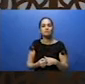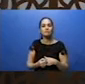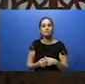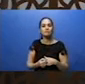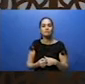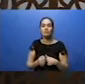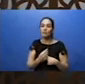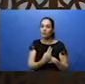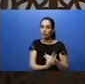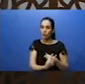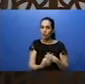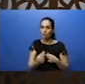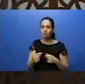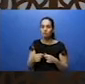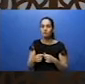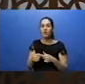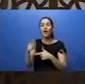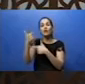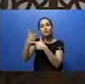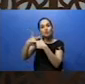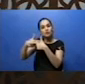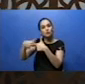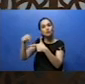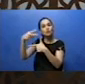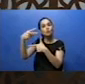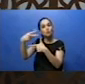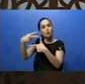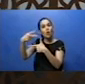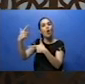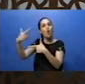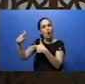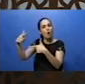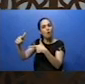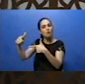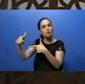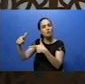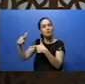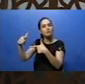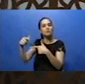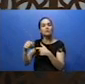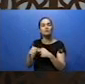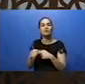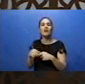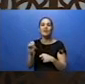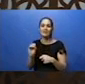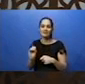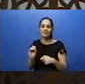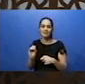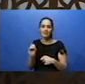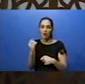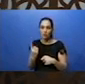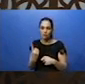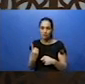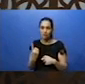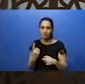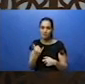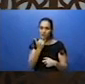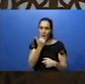por 2 dá 2. 2 de novo. 2 dividido por 2 dá 1.